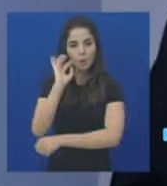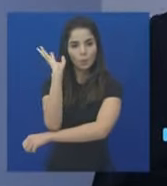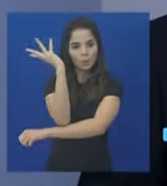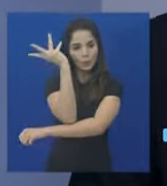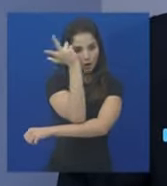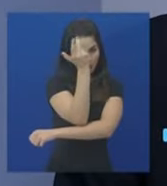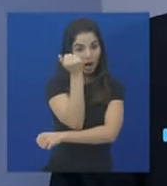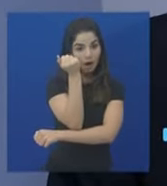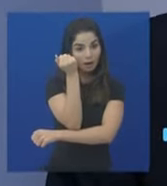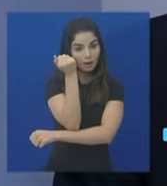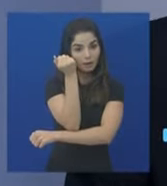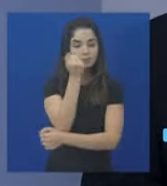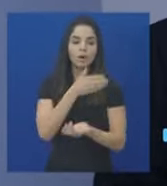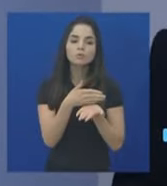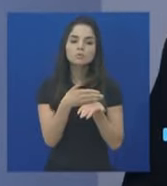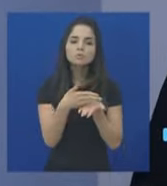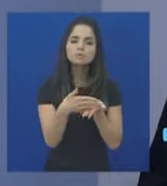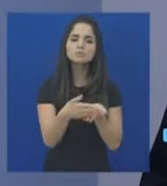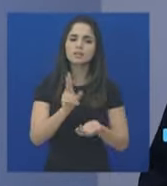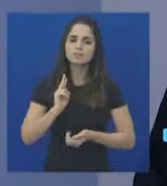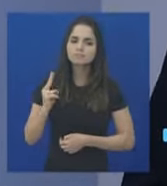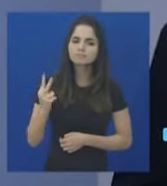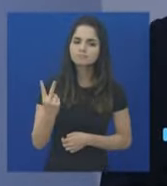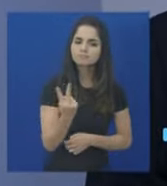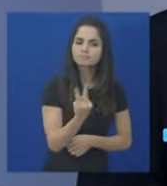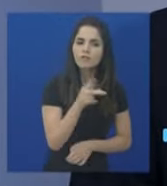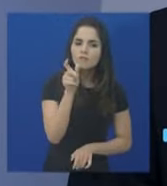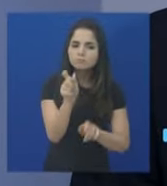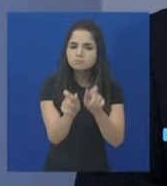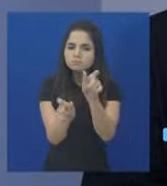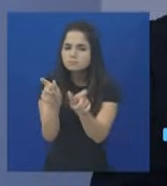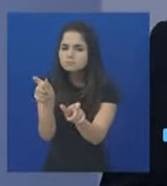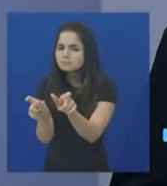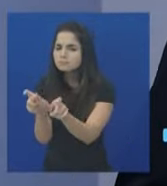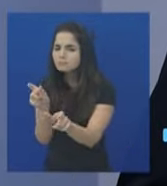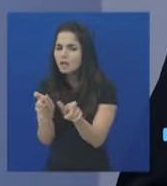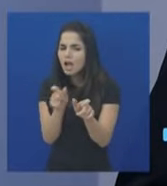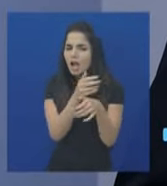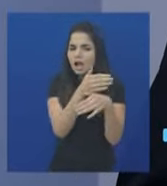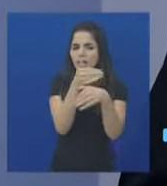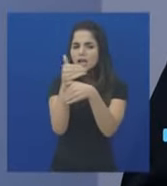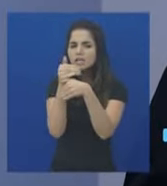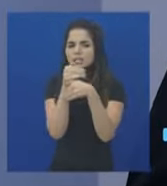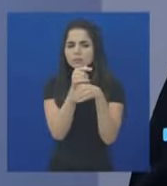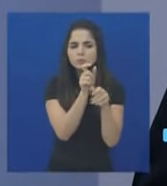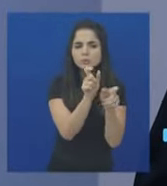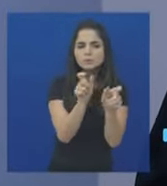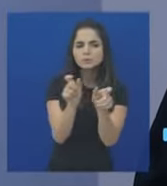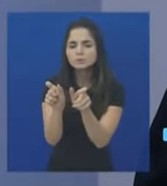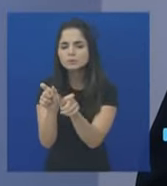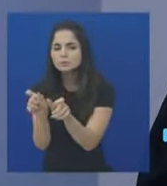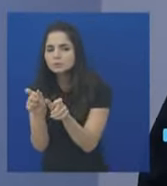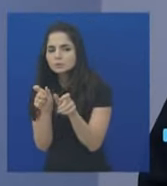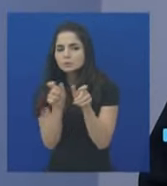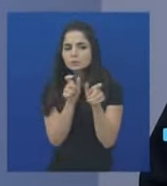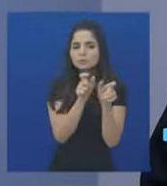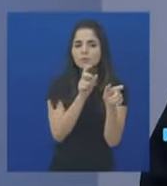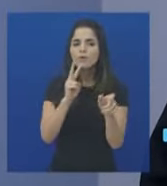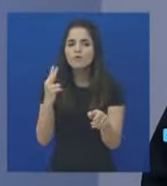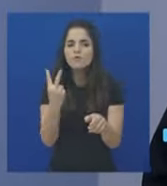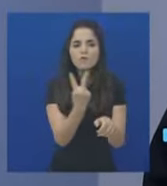começa pela valorização de cada canto desta cidade. De cada patrimônio que nós